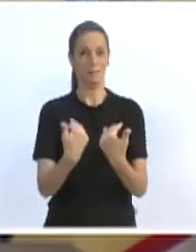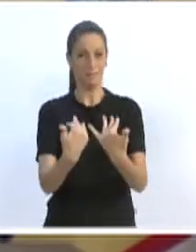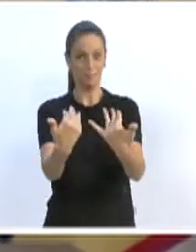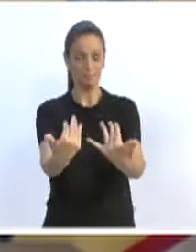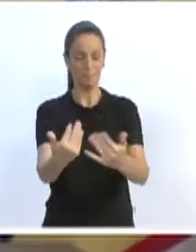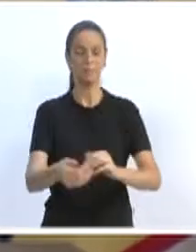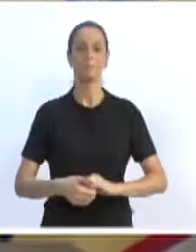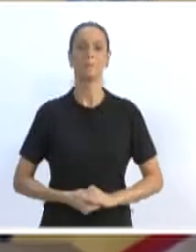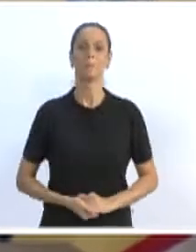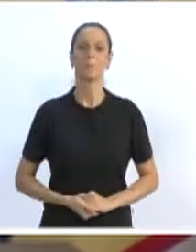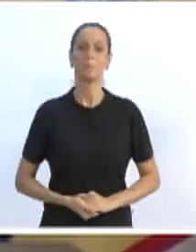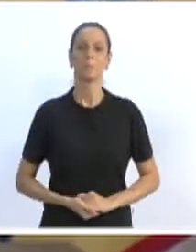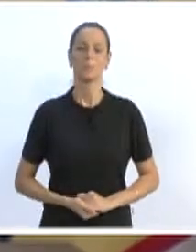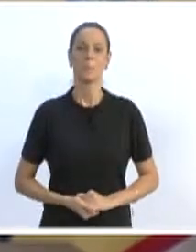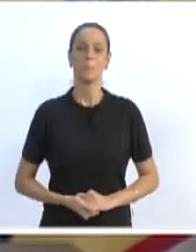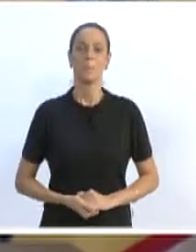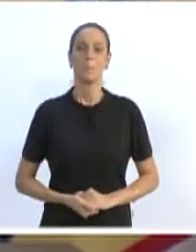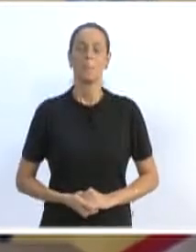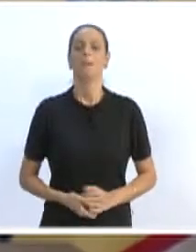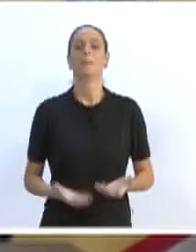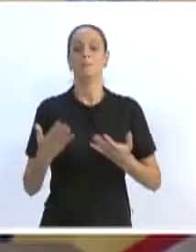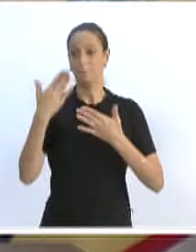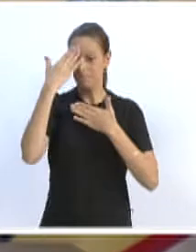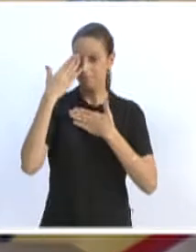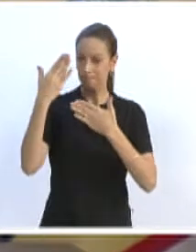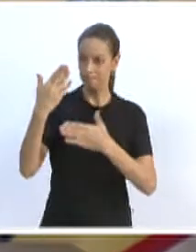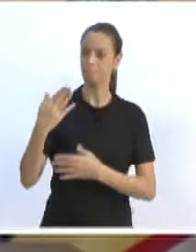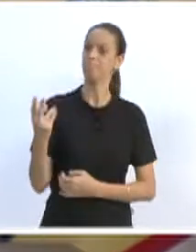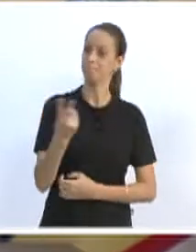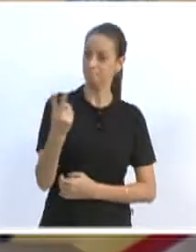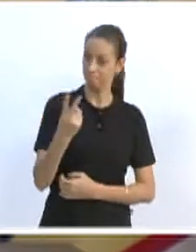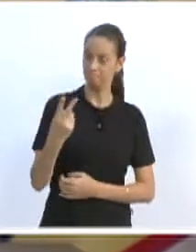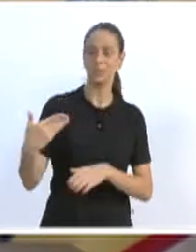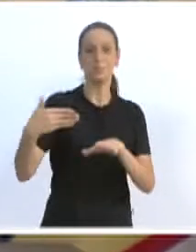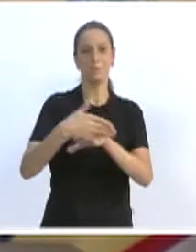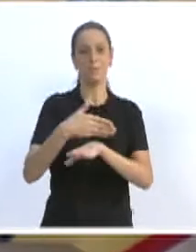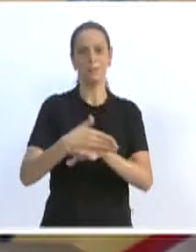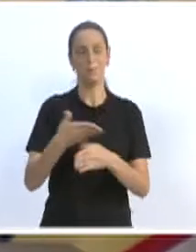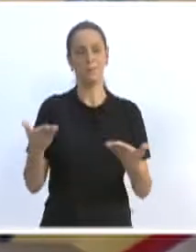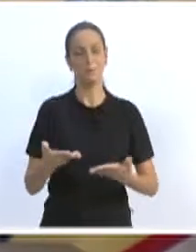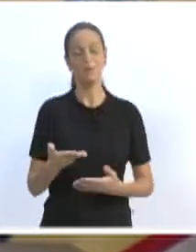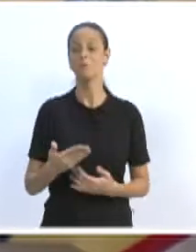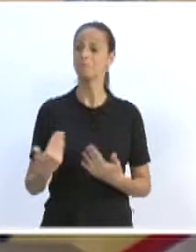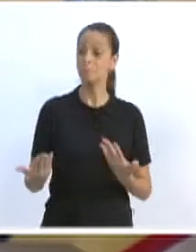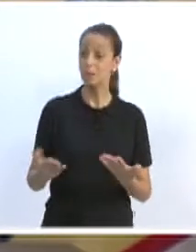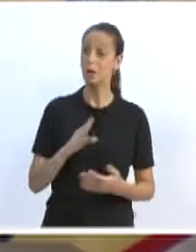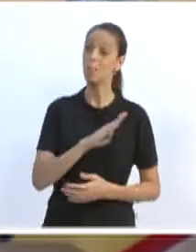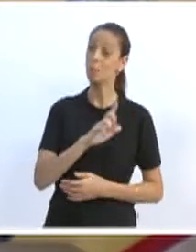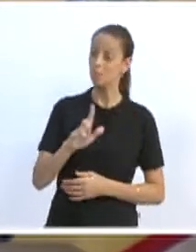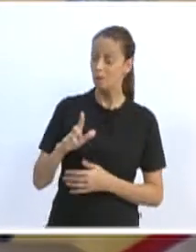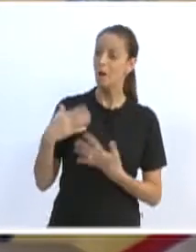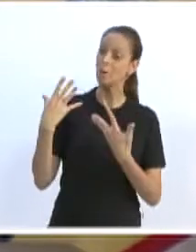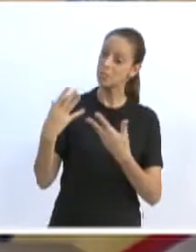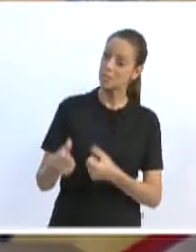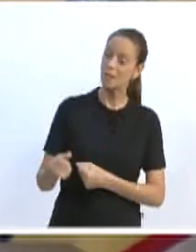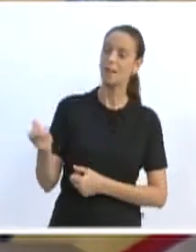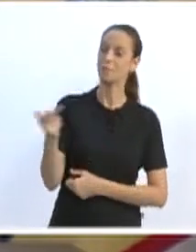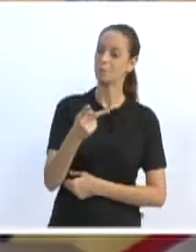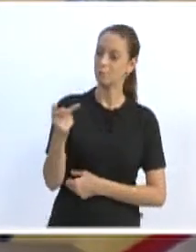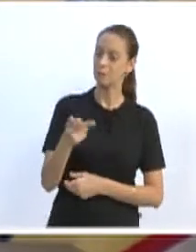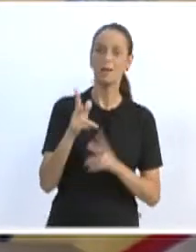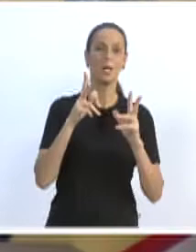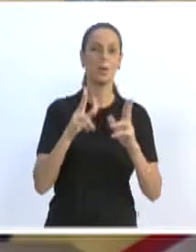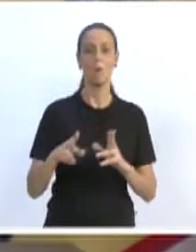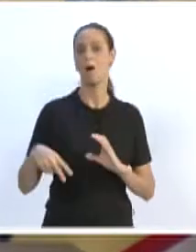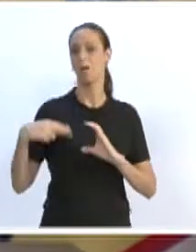é quero agradecer a presença de vocês e dizer que o menor está sempre de braços abertos assim como todos os